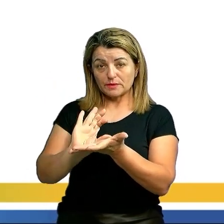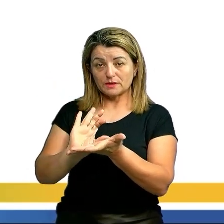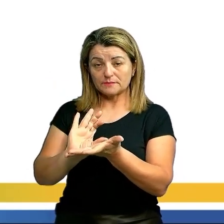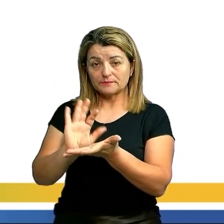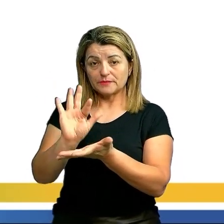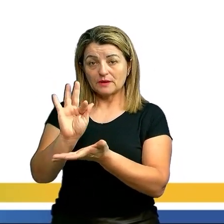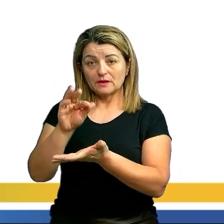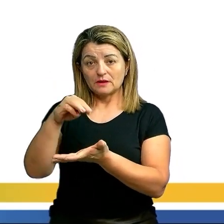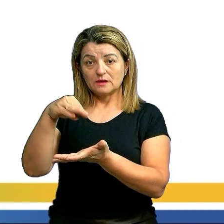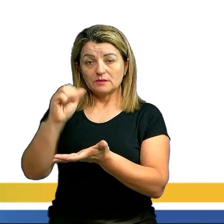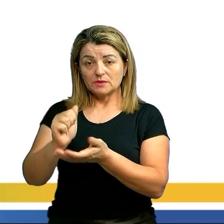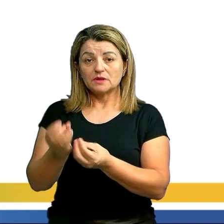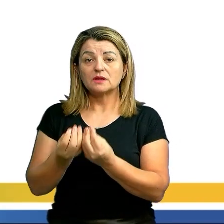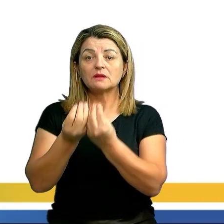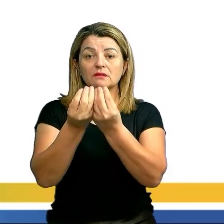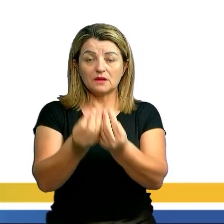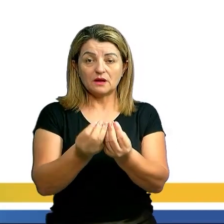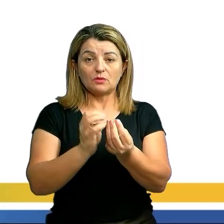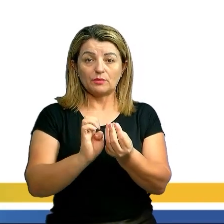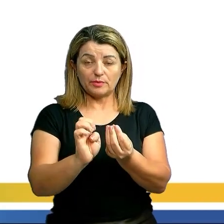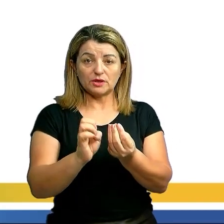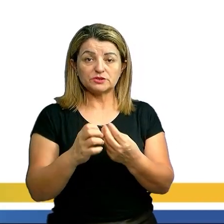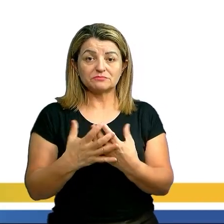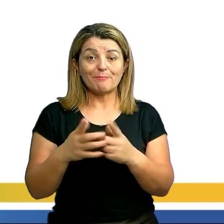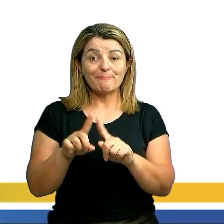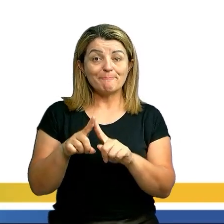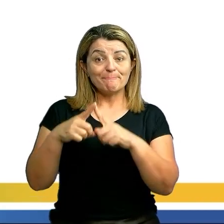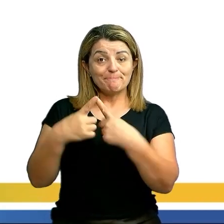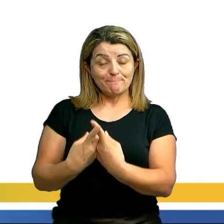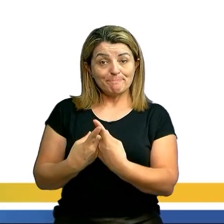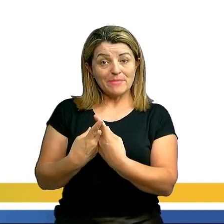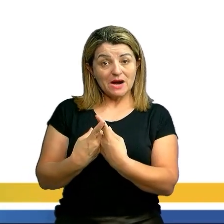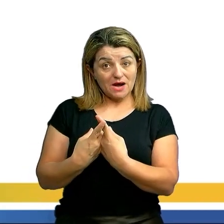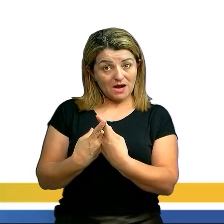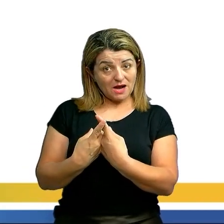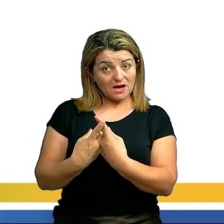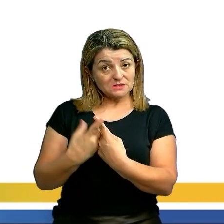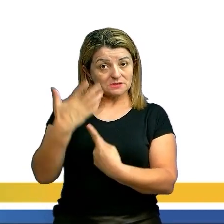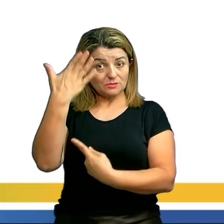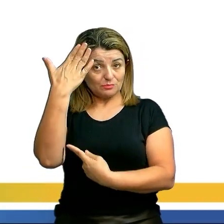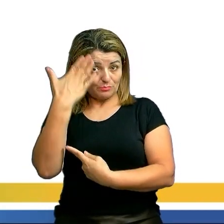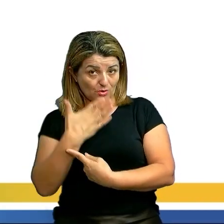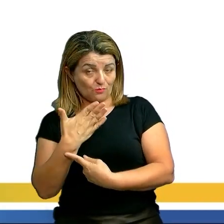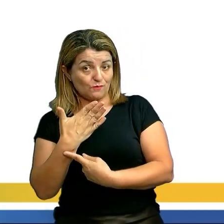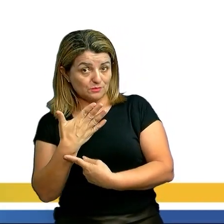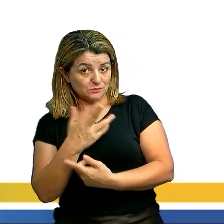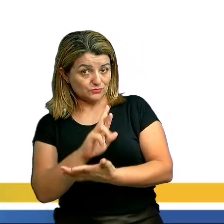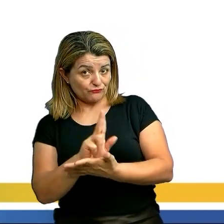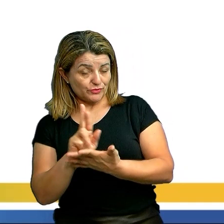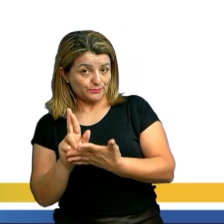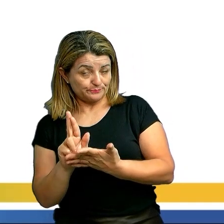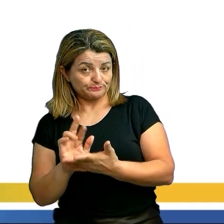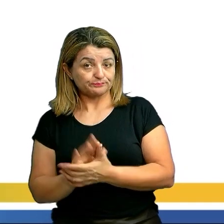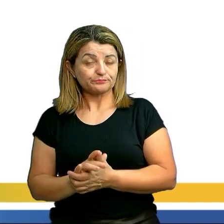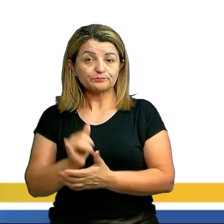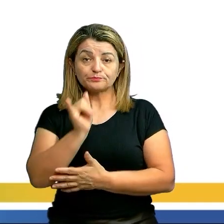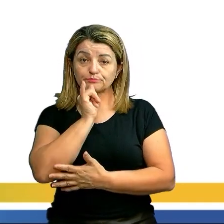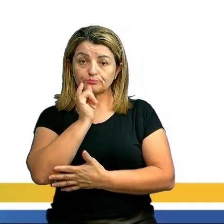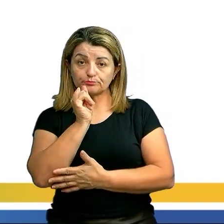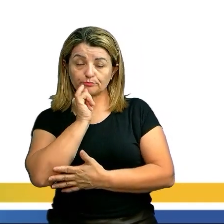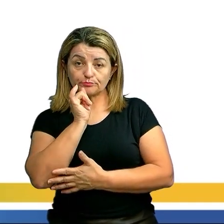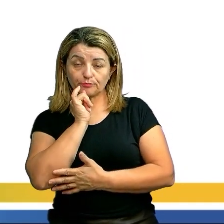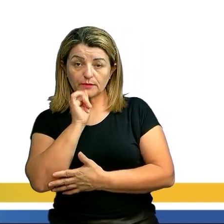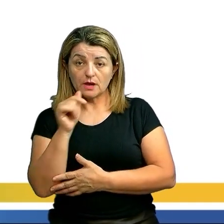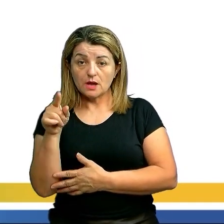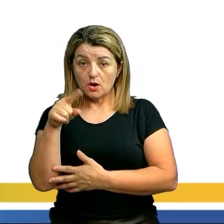ele concede esses empréstimos, mas mediante algumas questões. Por exemplo, você